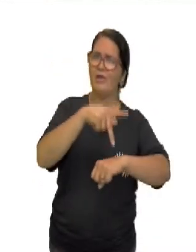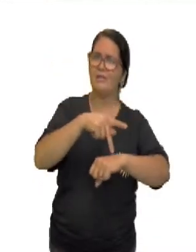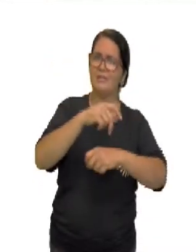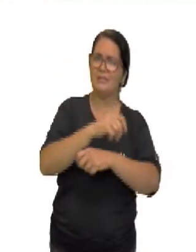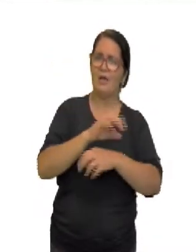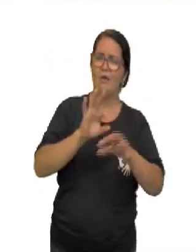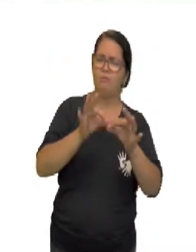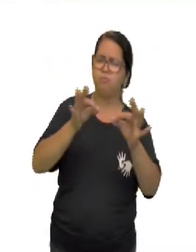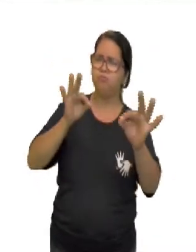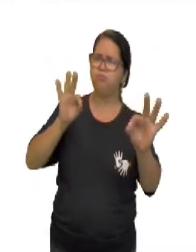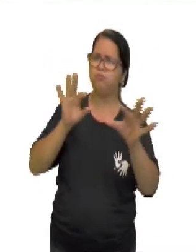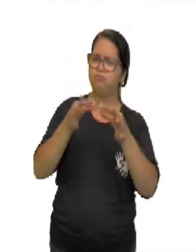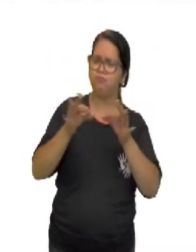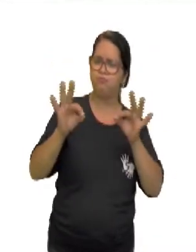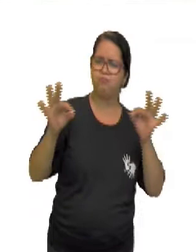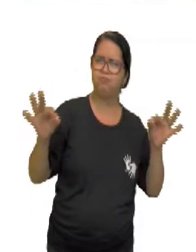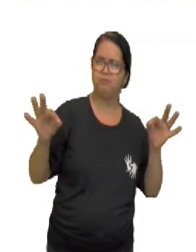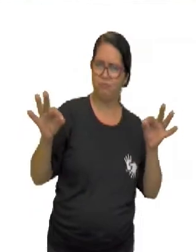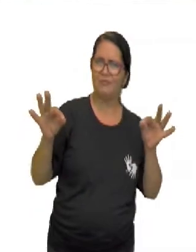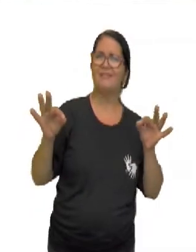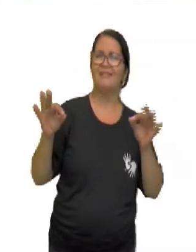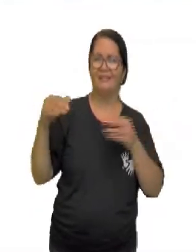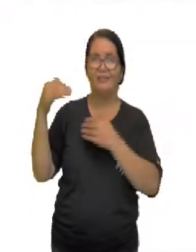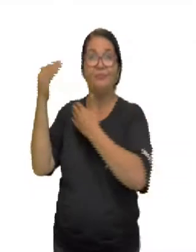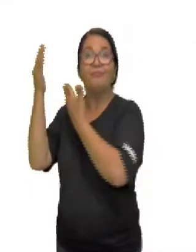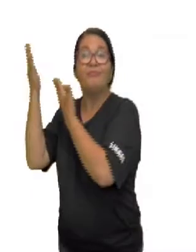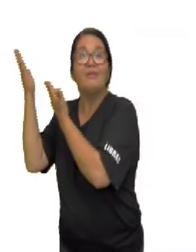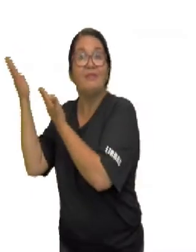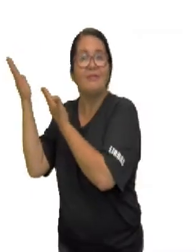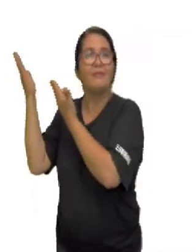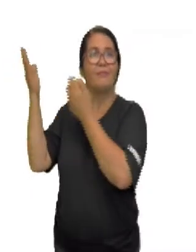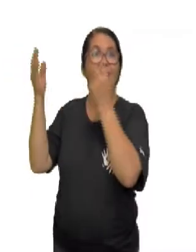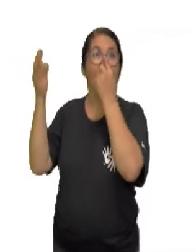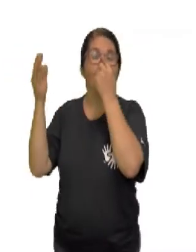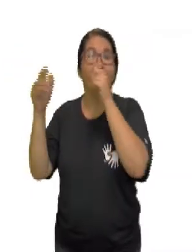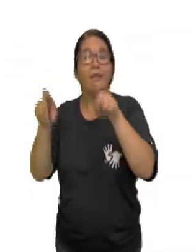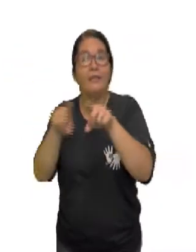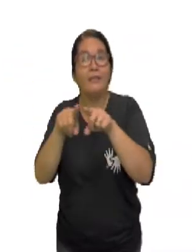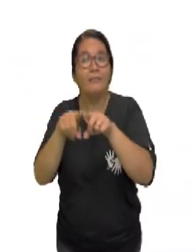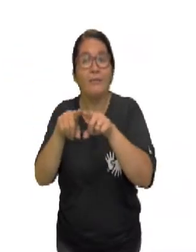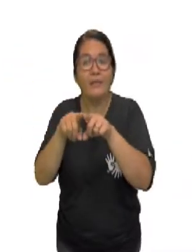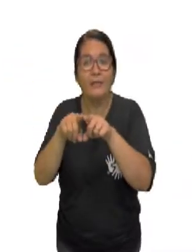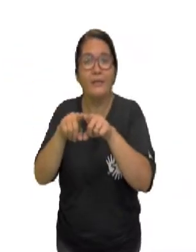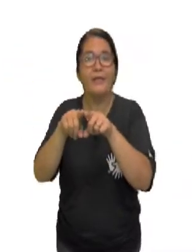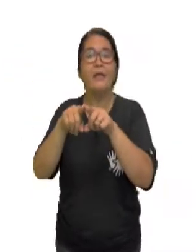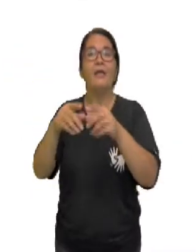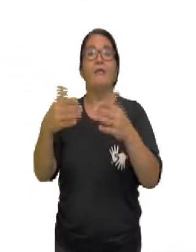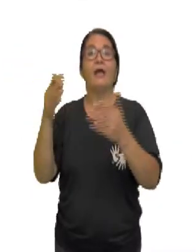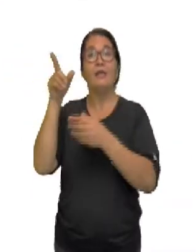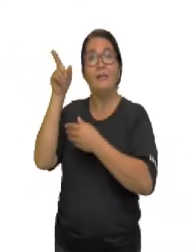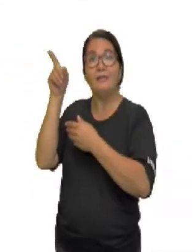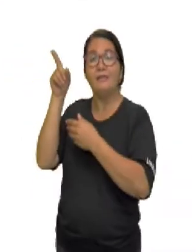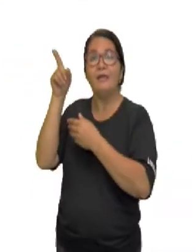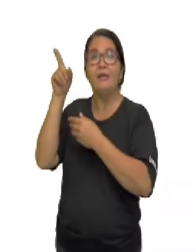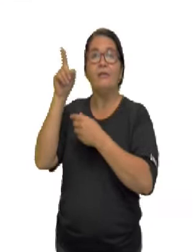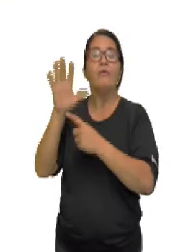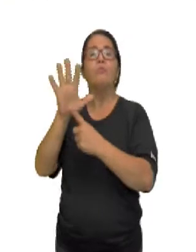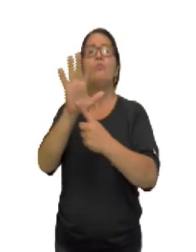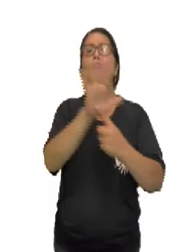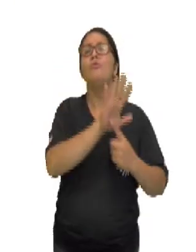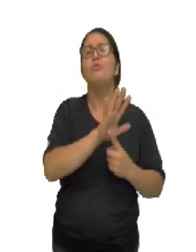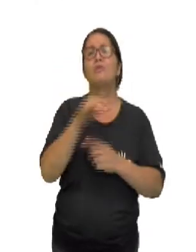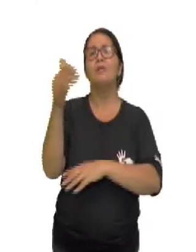as duas listras laterais foram inspiradas, na bandeira do quartel militar.